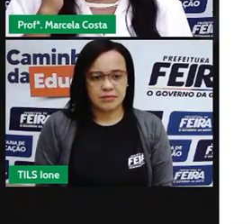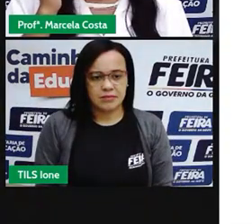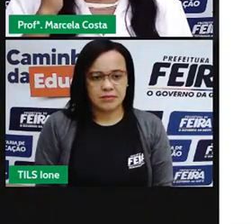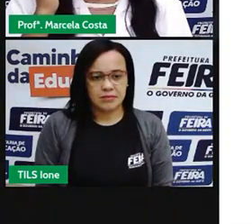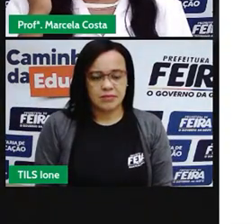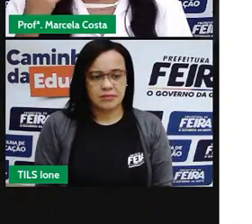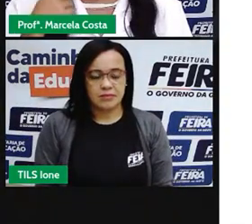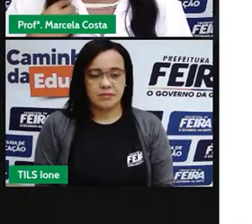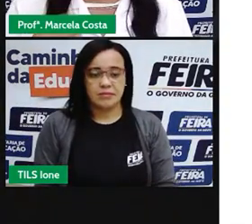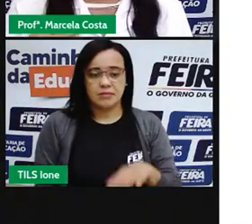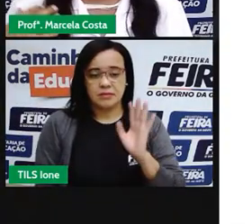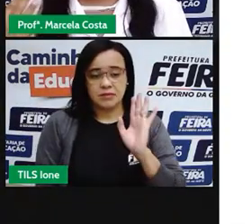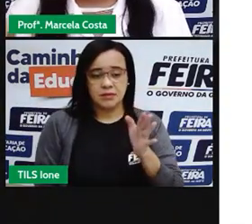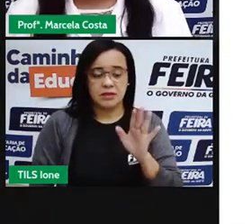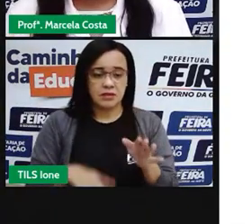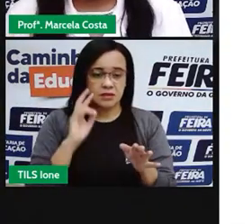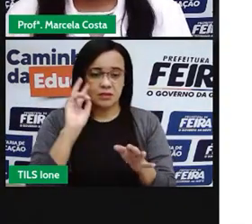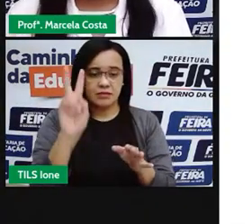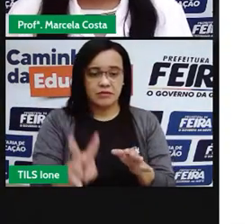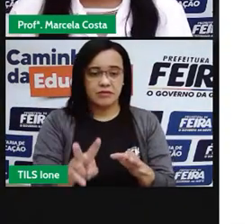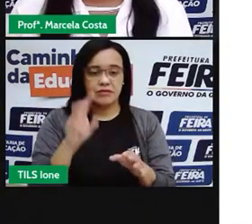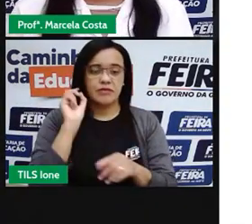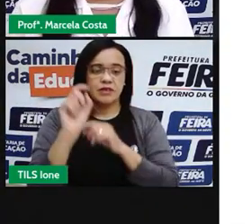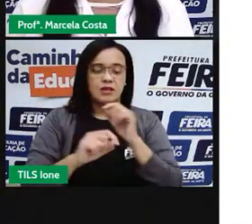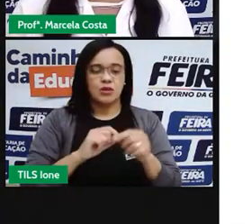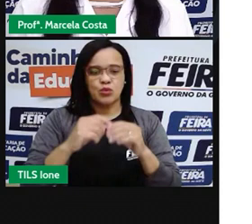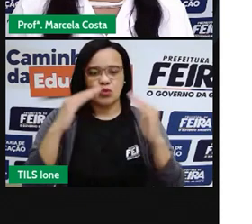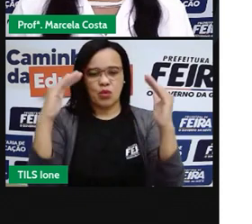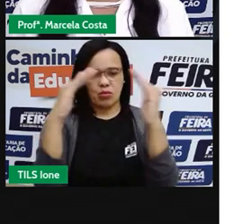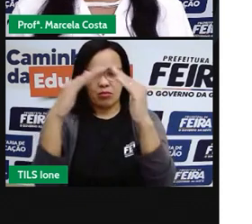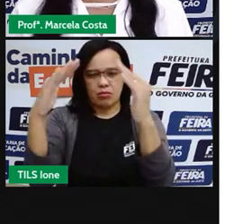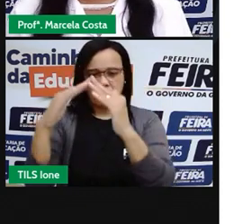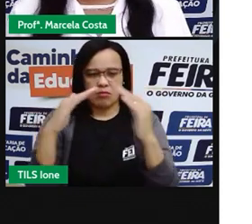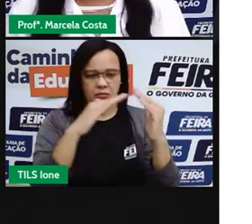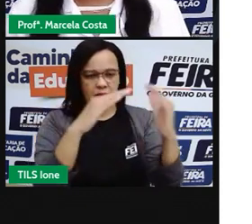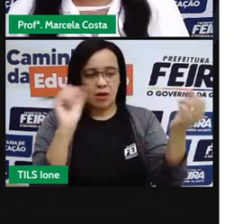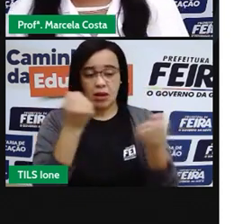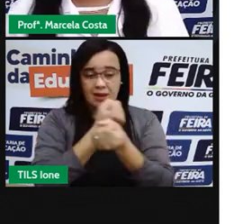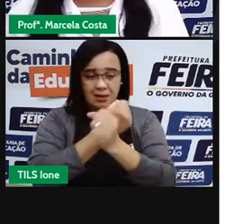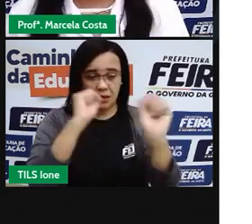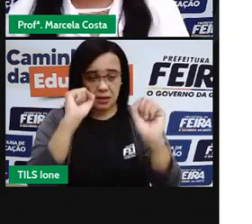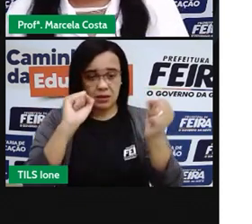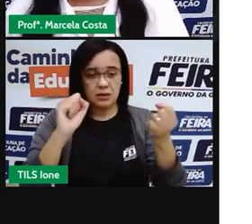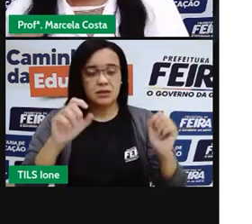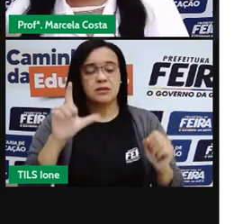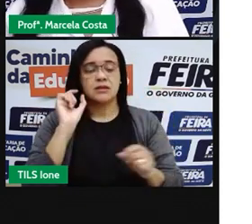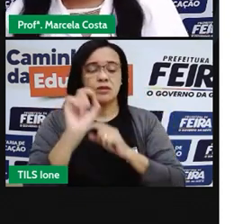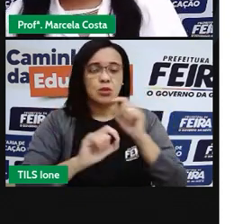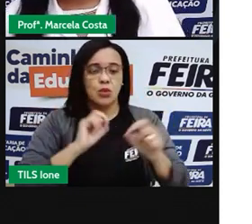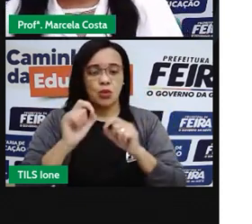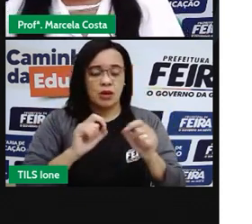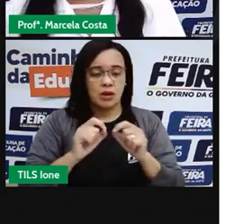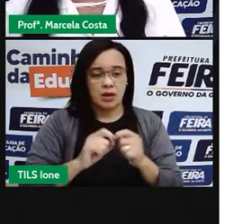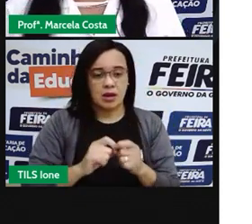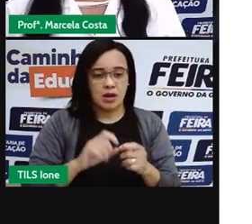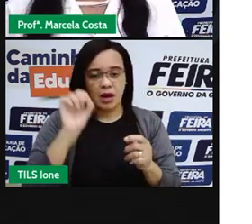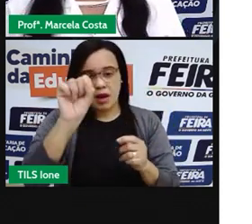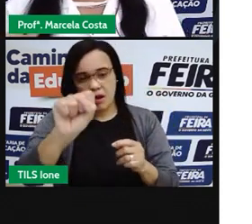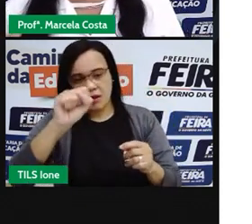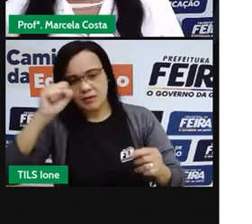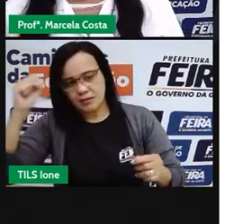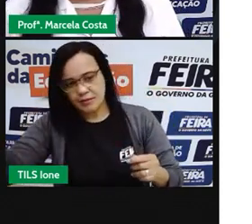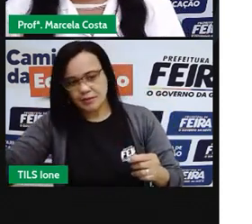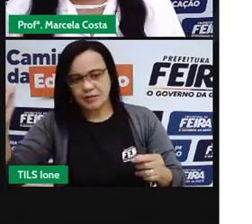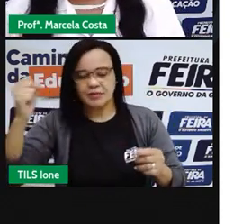A gente foi vendo que nos casarões, eu estou falando para vocês, a porta tem